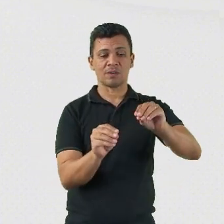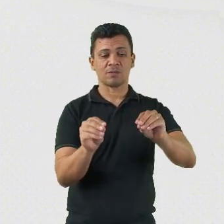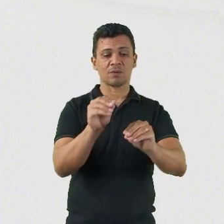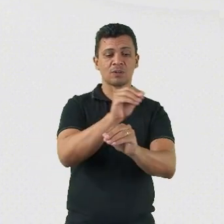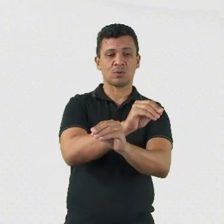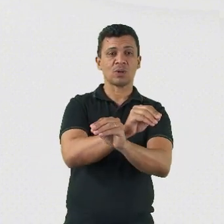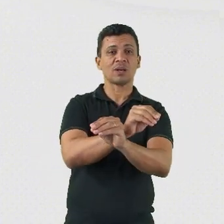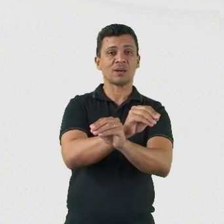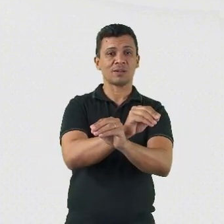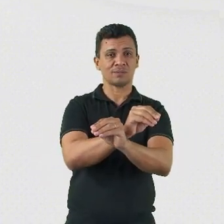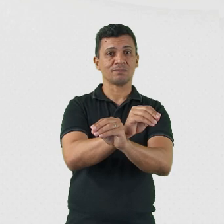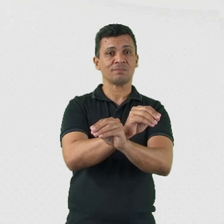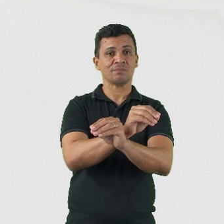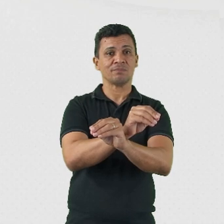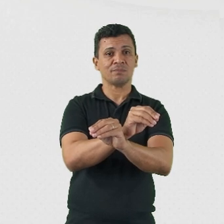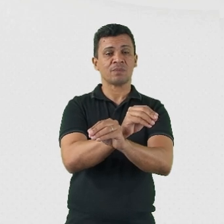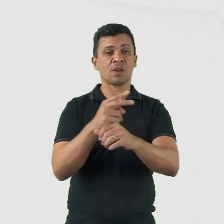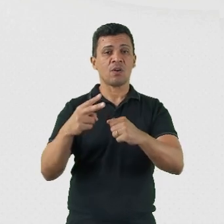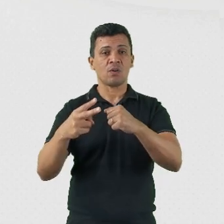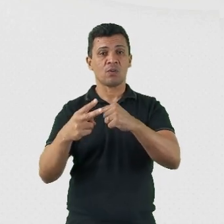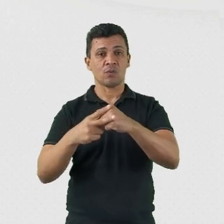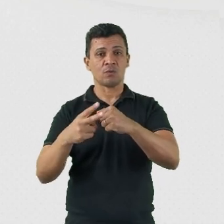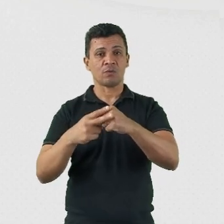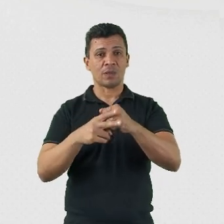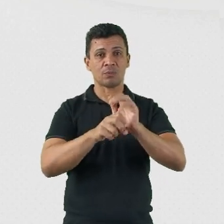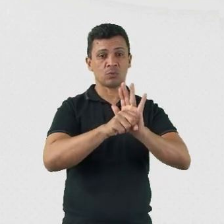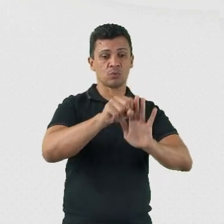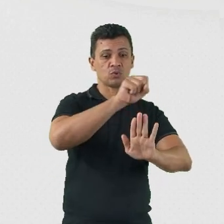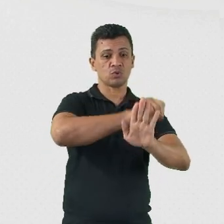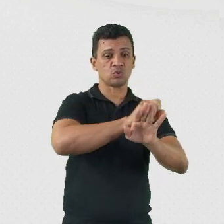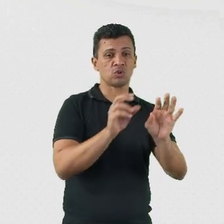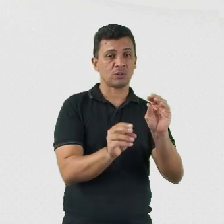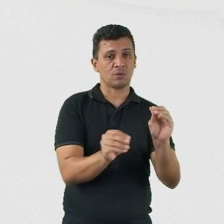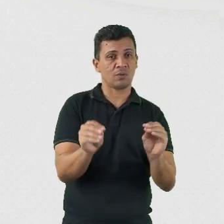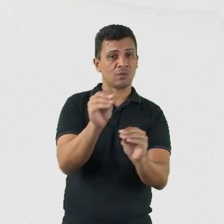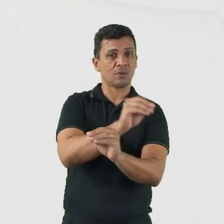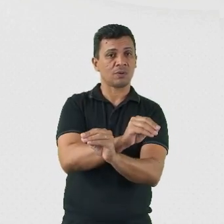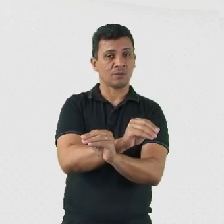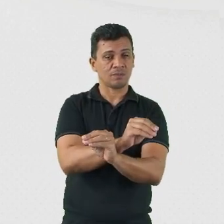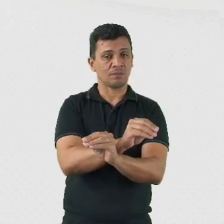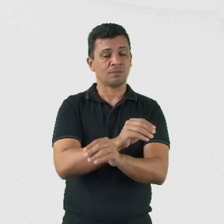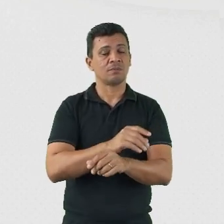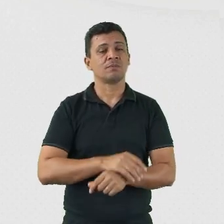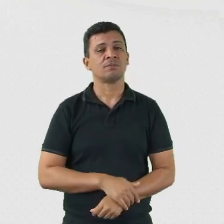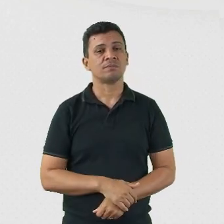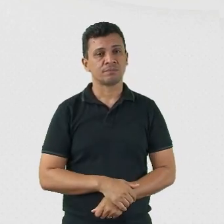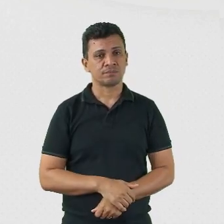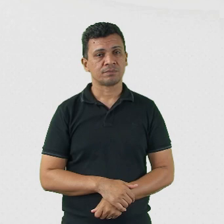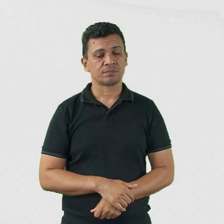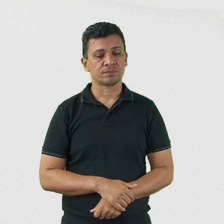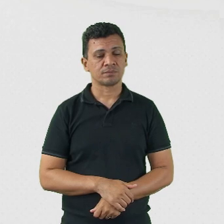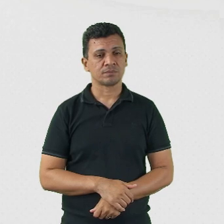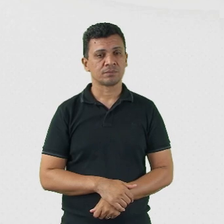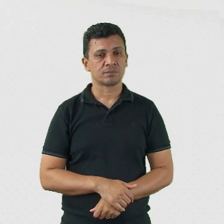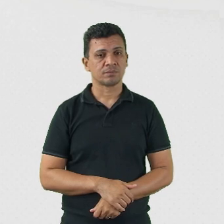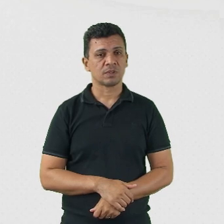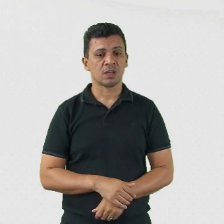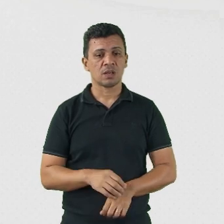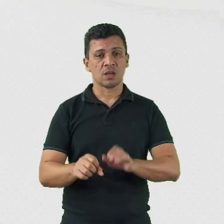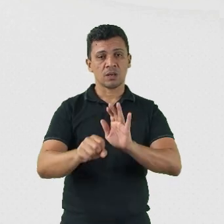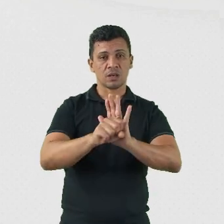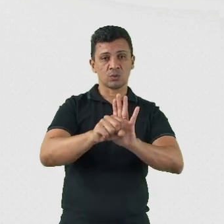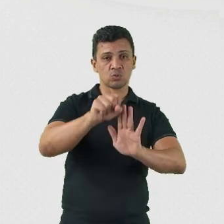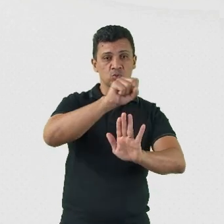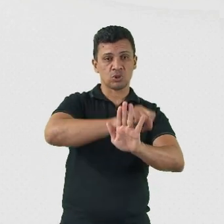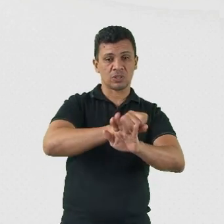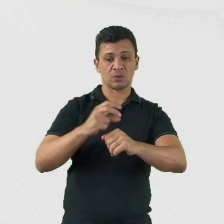essa função de verbo auxiliar, porque o verbo modal é um tipo de verbo auxiliar. Então, o verbo modal vem antes do